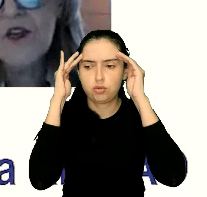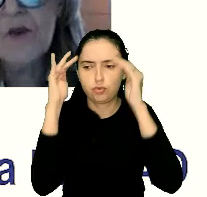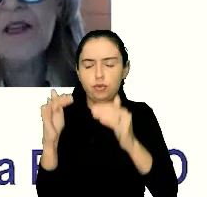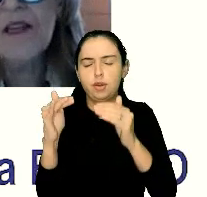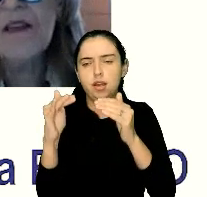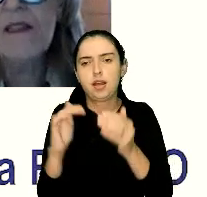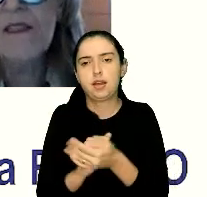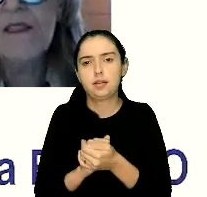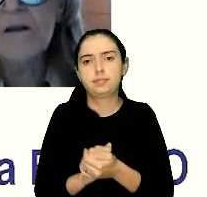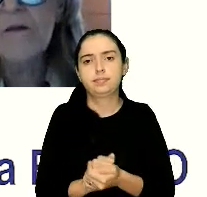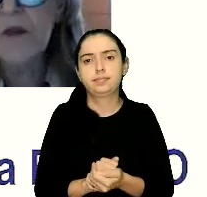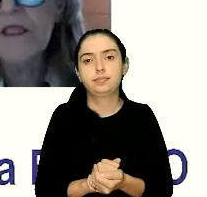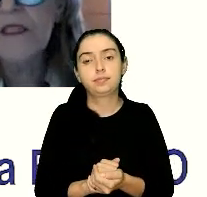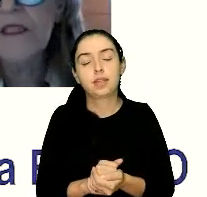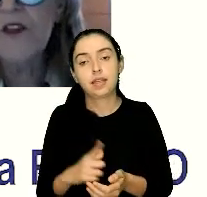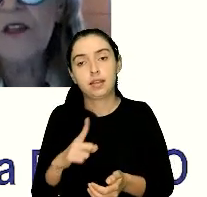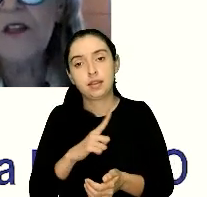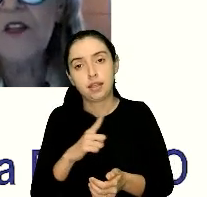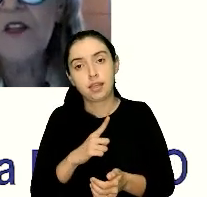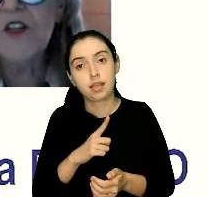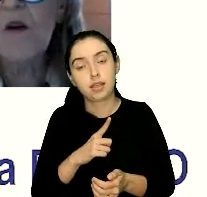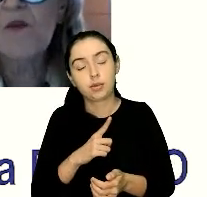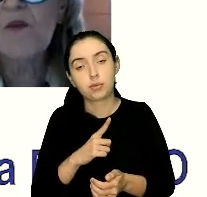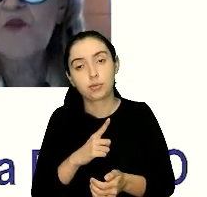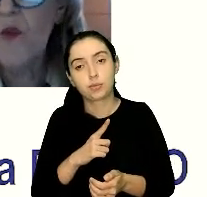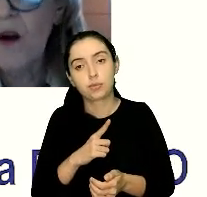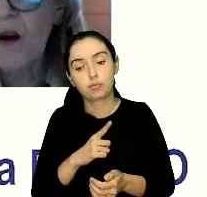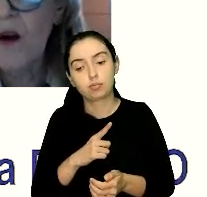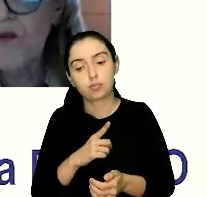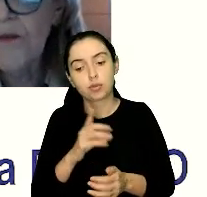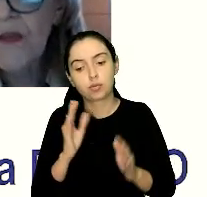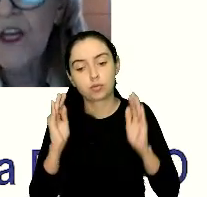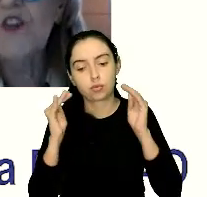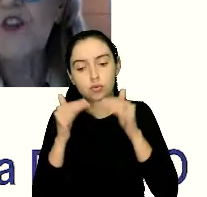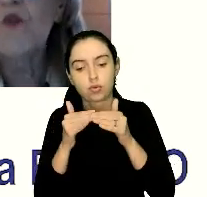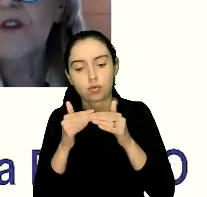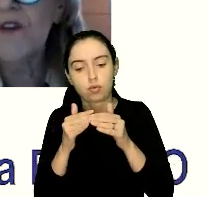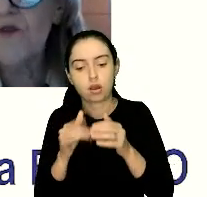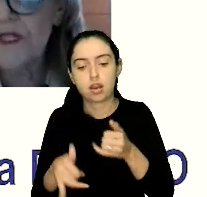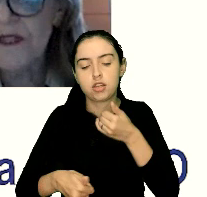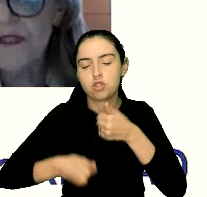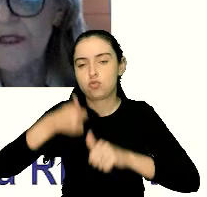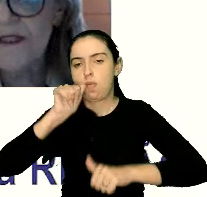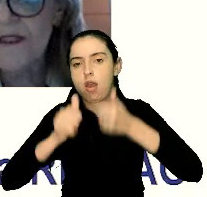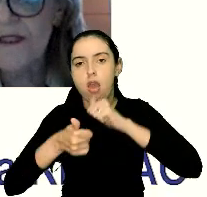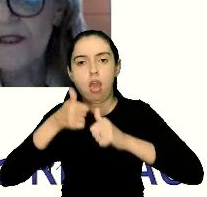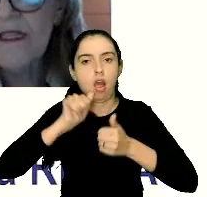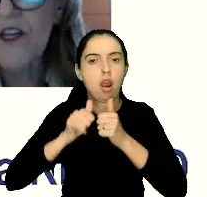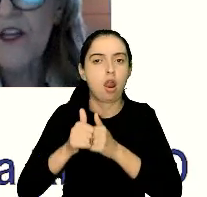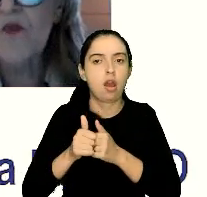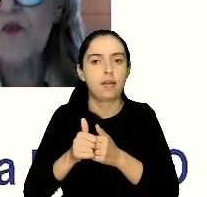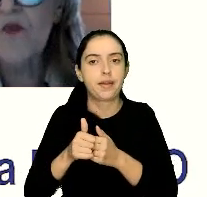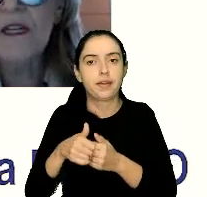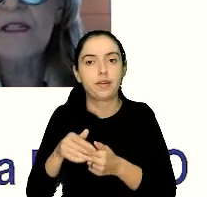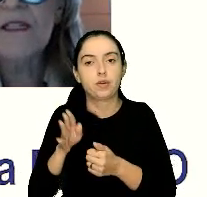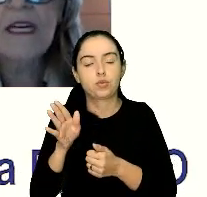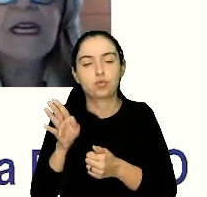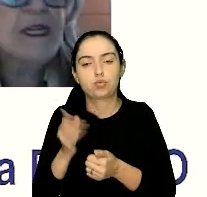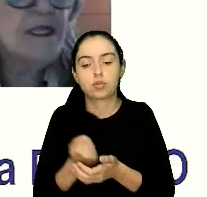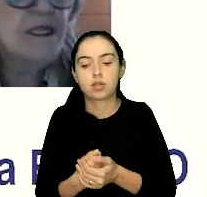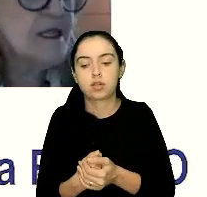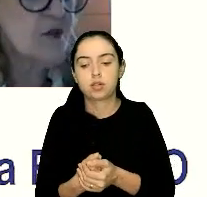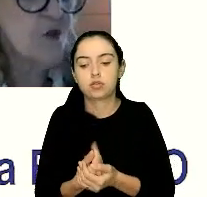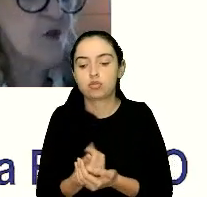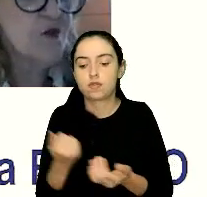e existe uma tendência bastante grande ao abuso do álcool e de outras substâncias, sejam